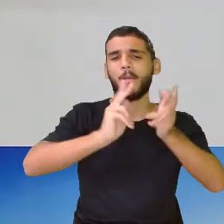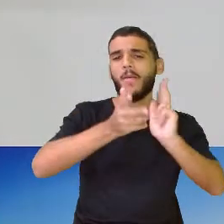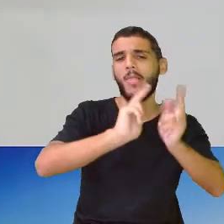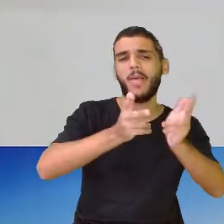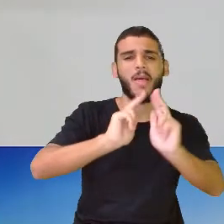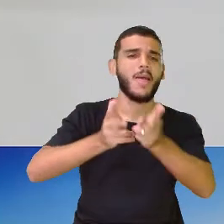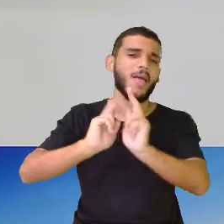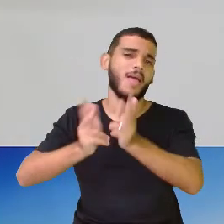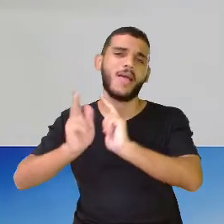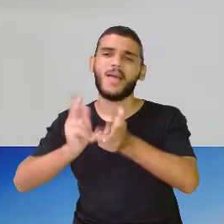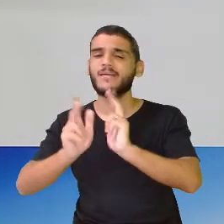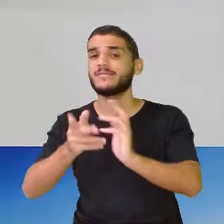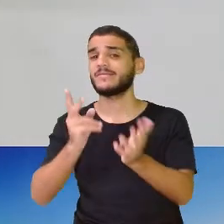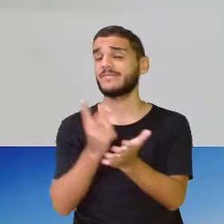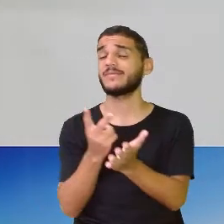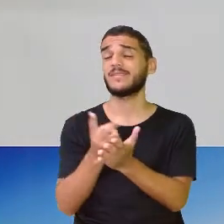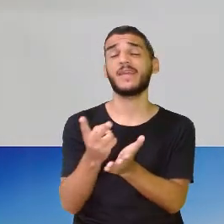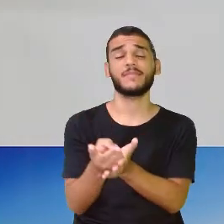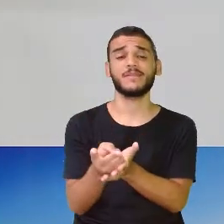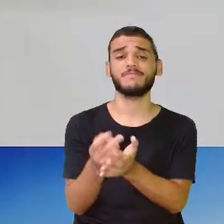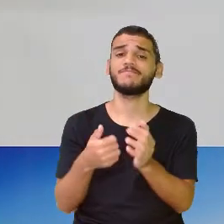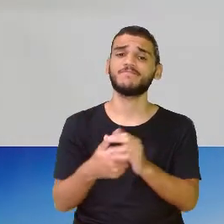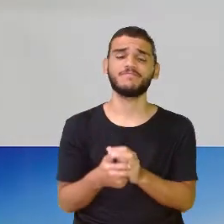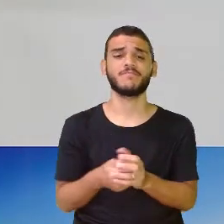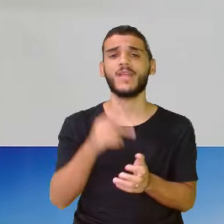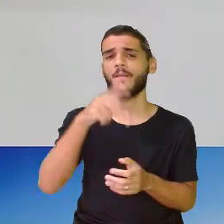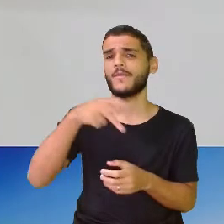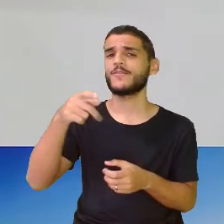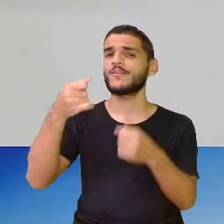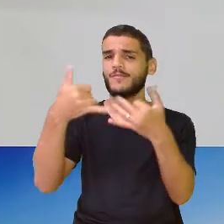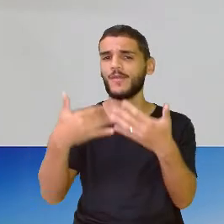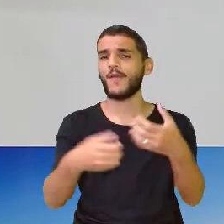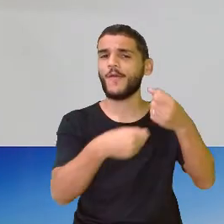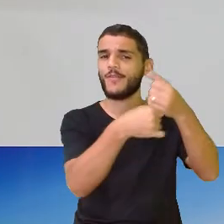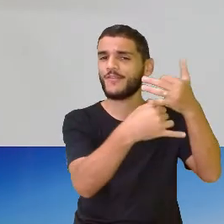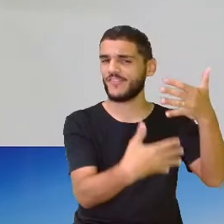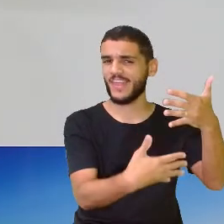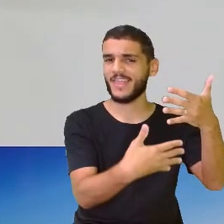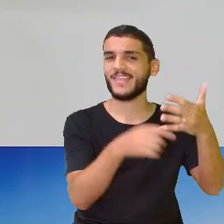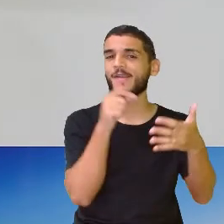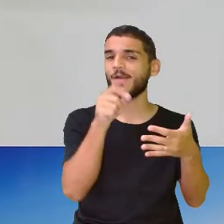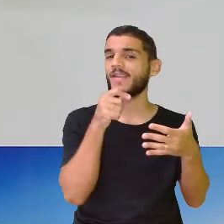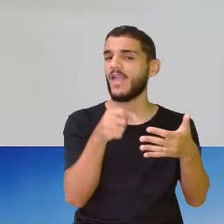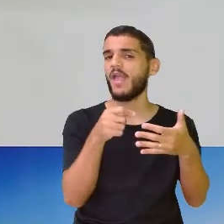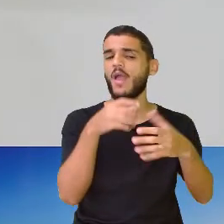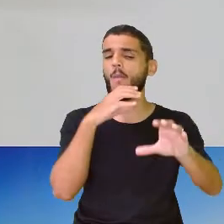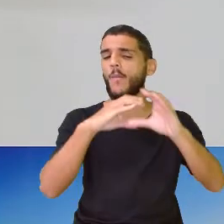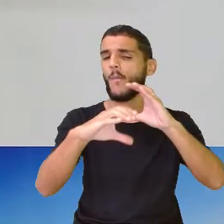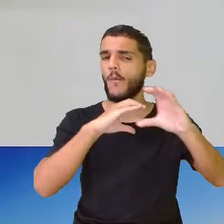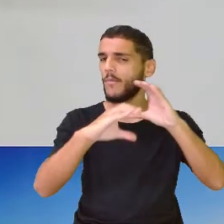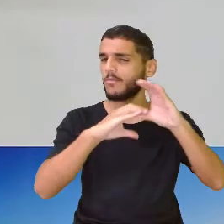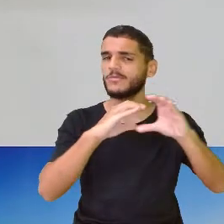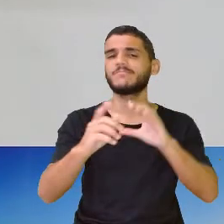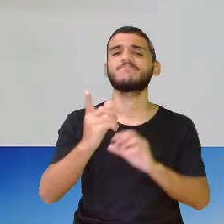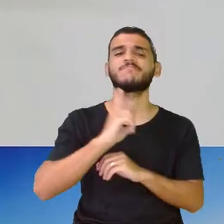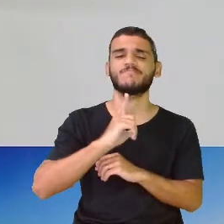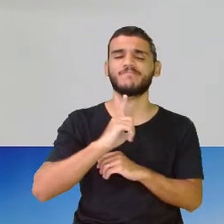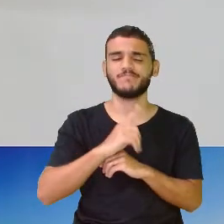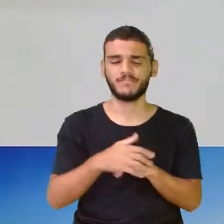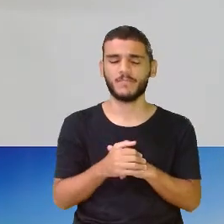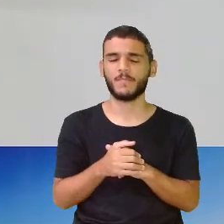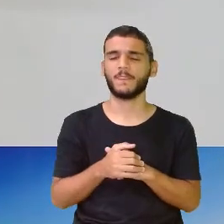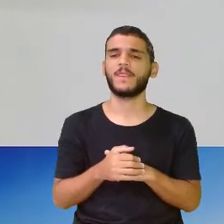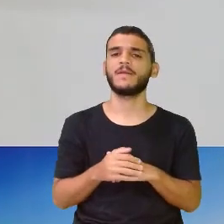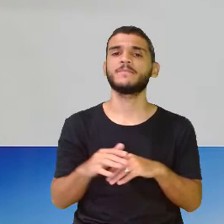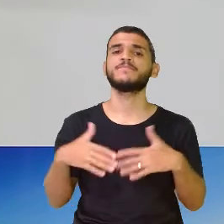professora Márcia acabou de falar que aí no chat vocês estão, ó, bem, né, comunicativos, falando muito. E aí são o